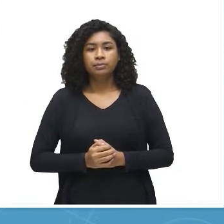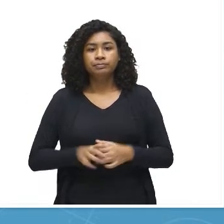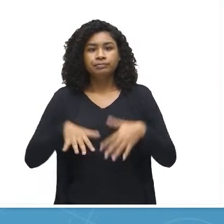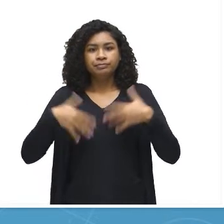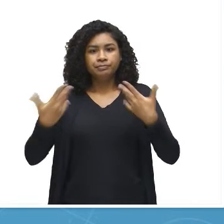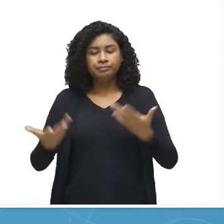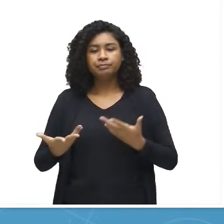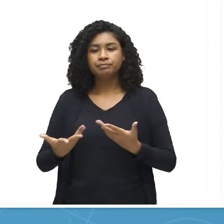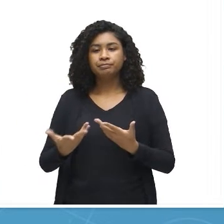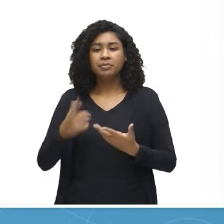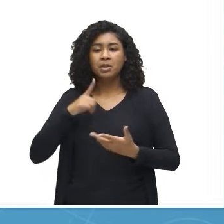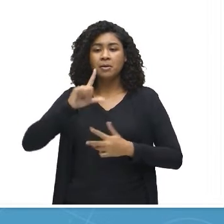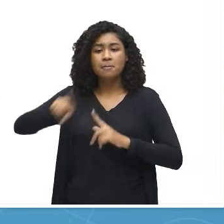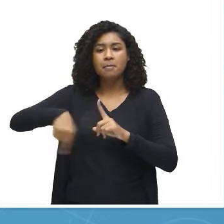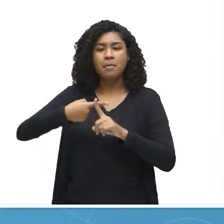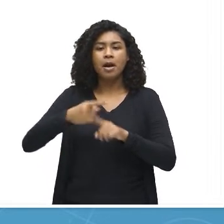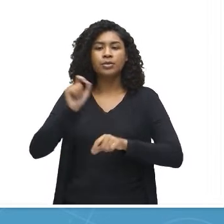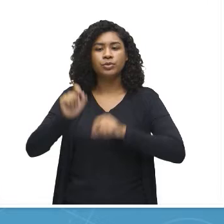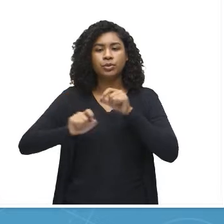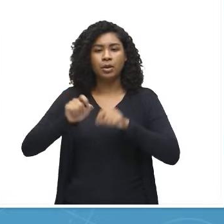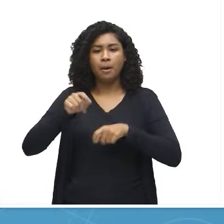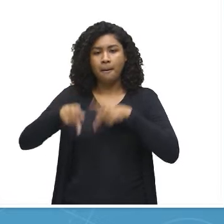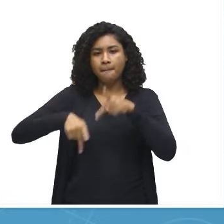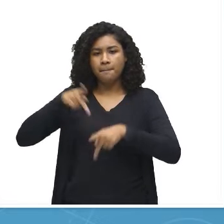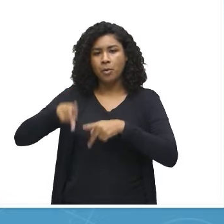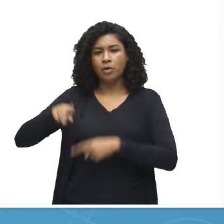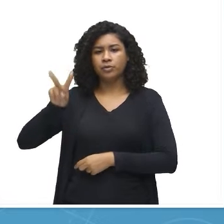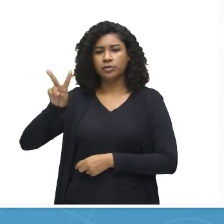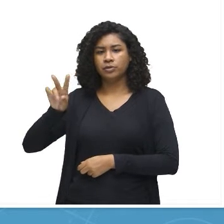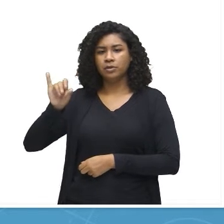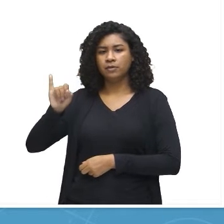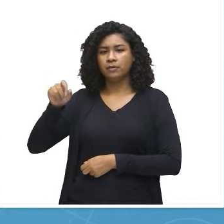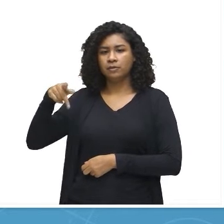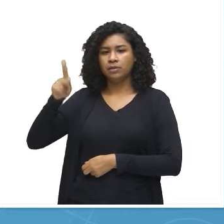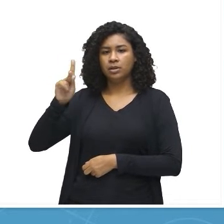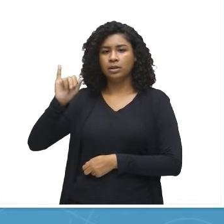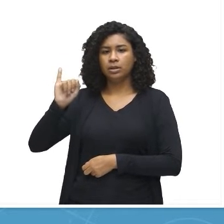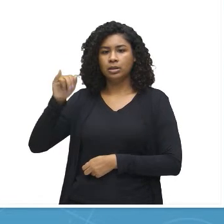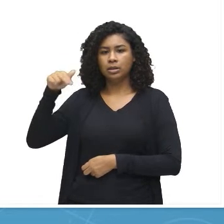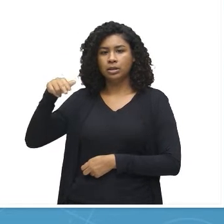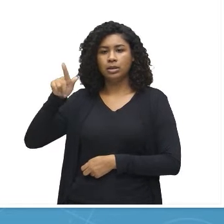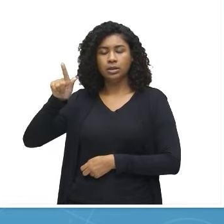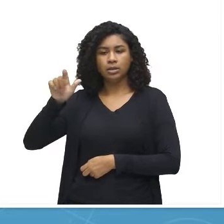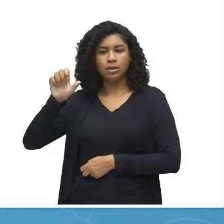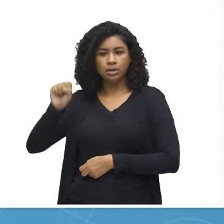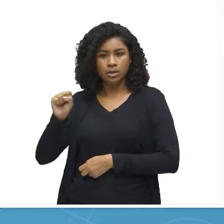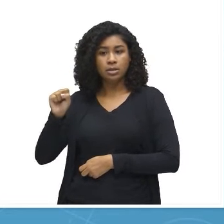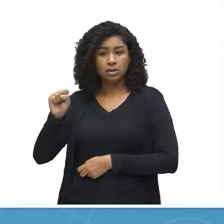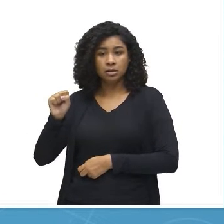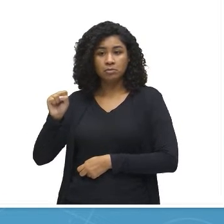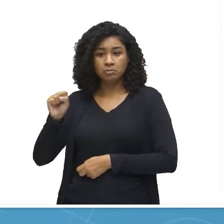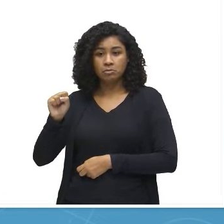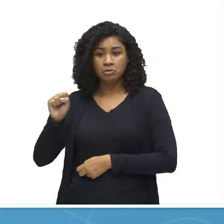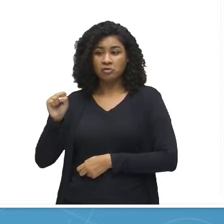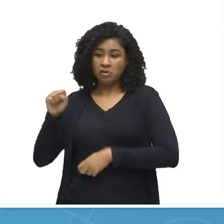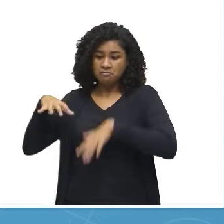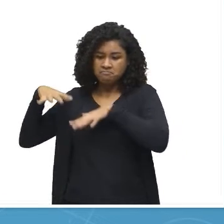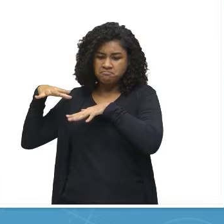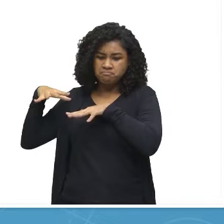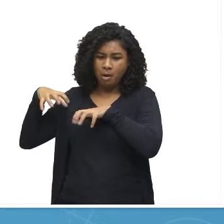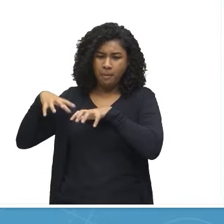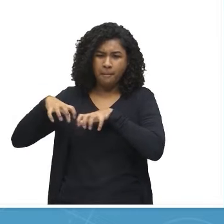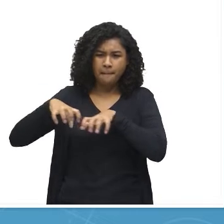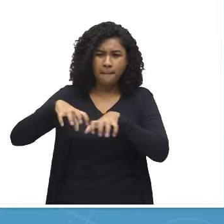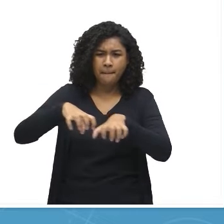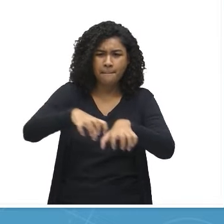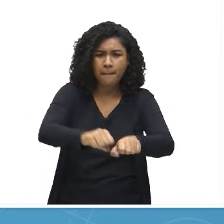né? Os povos, esses povos germanos, os outros povos germânicos, né? Eles vêm e invadem ali aquela região.